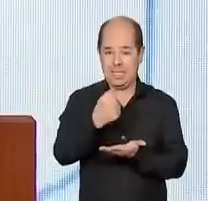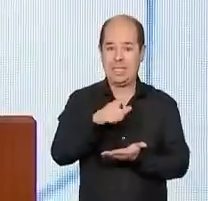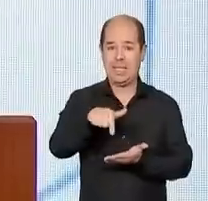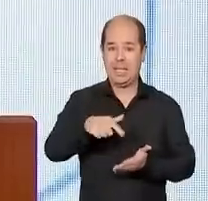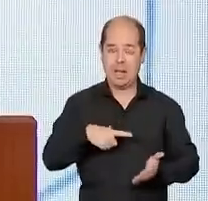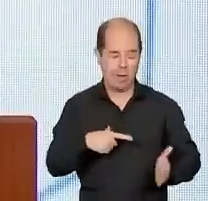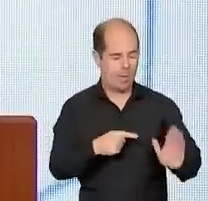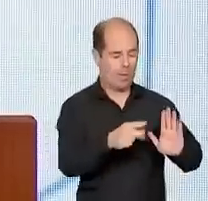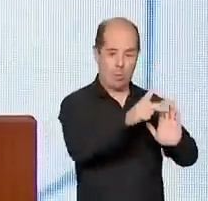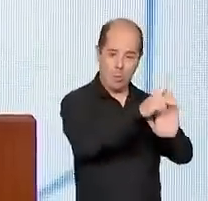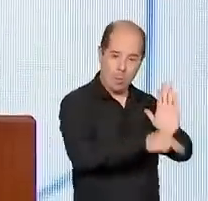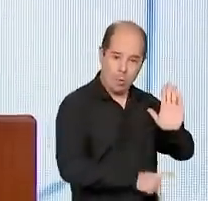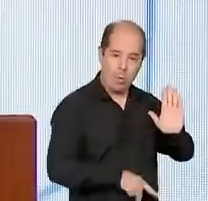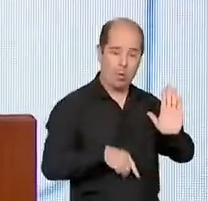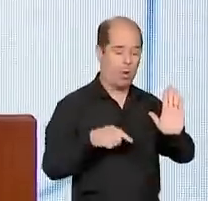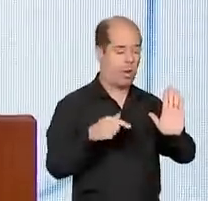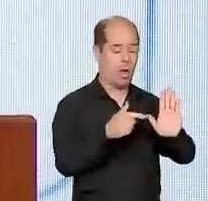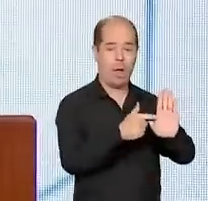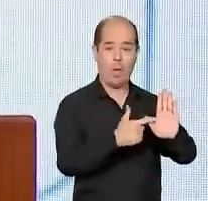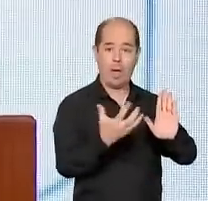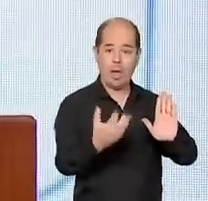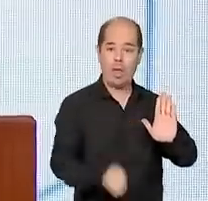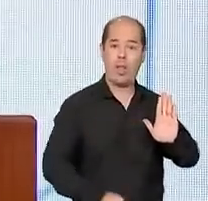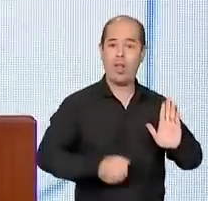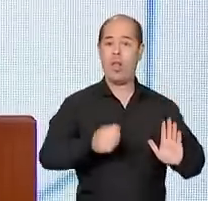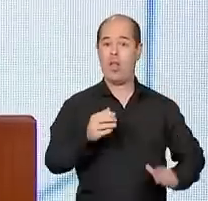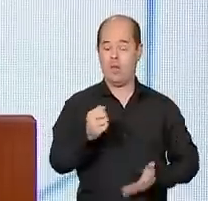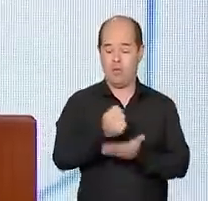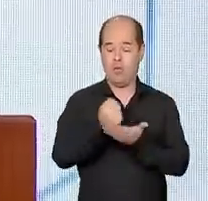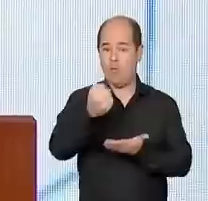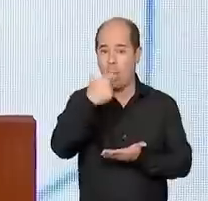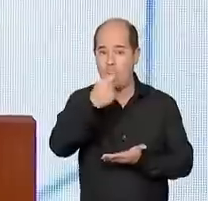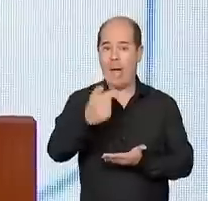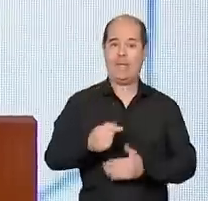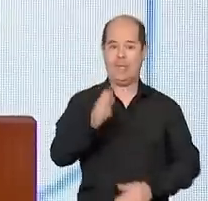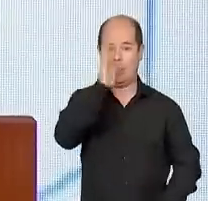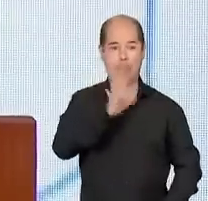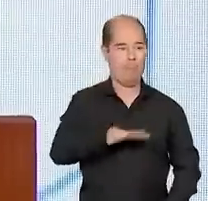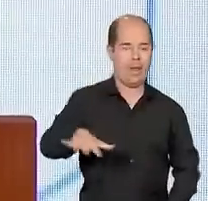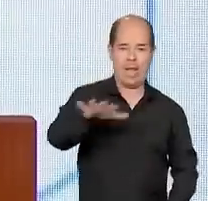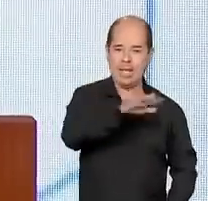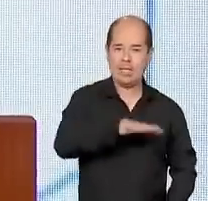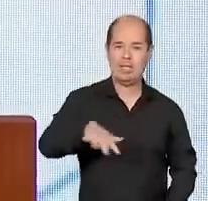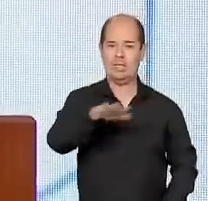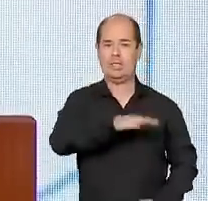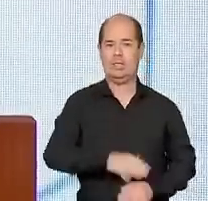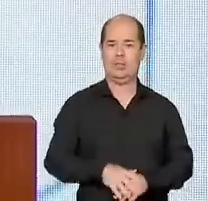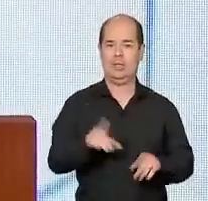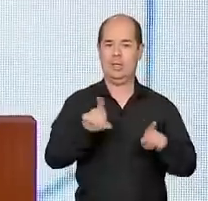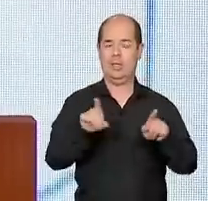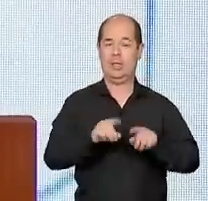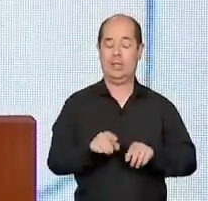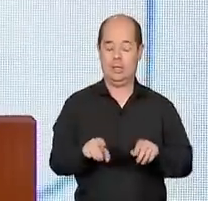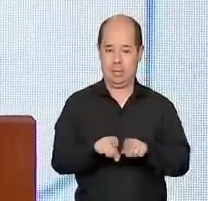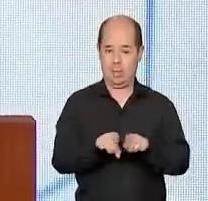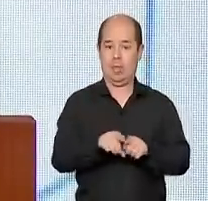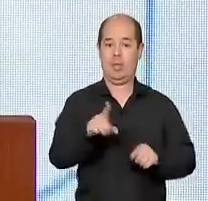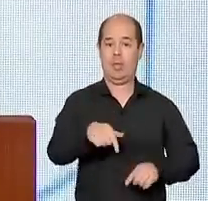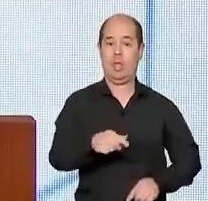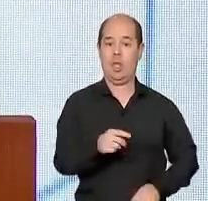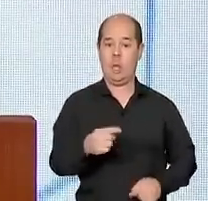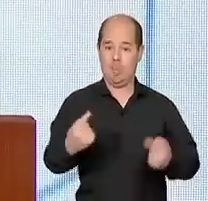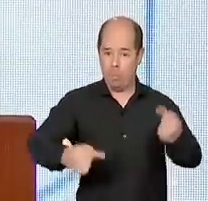Farmácia do Brasil e também a Política Nacional de Assistência Farmacêutica.